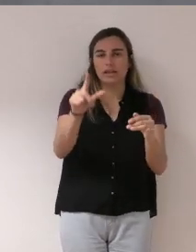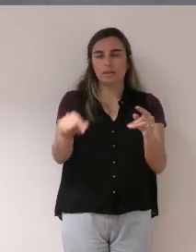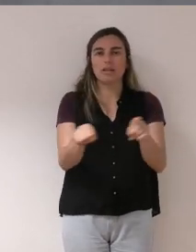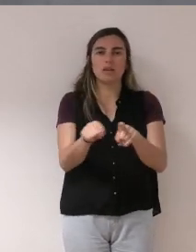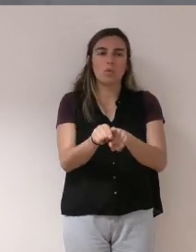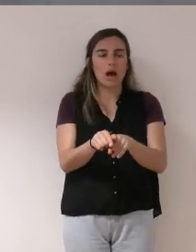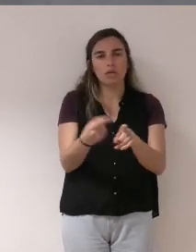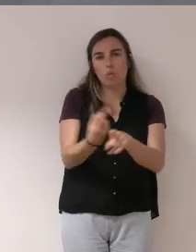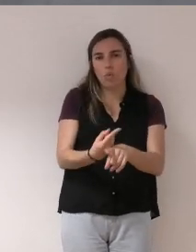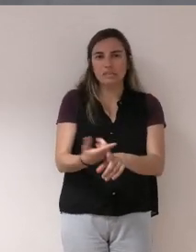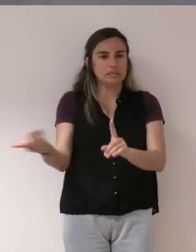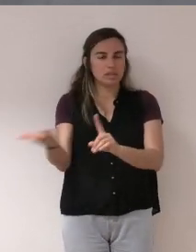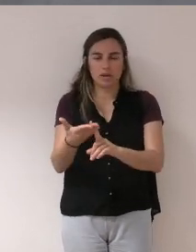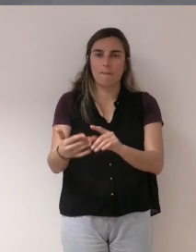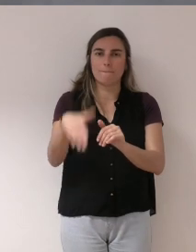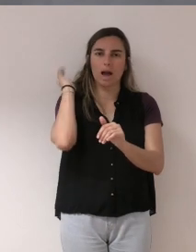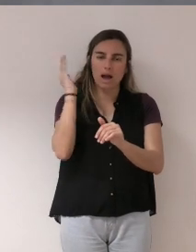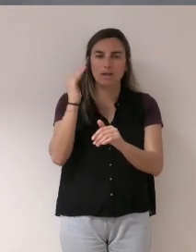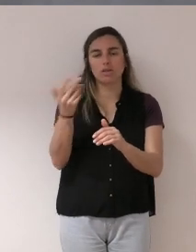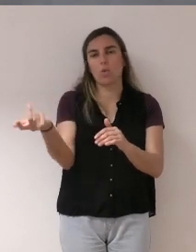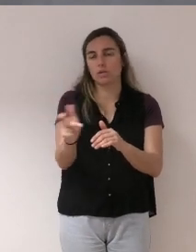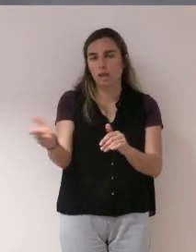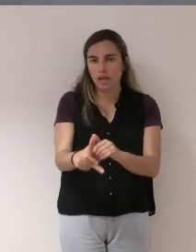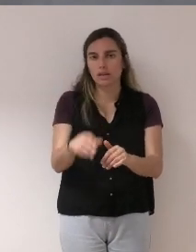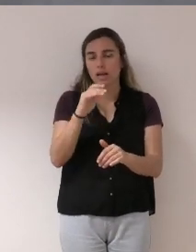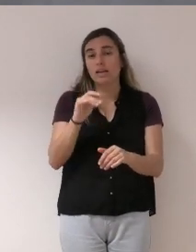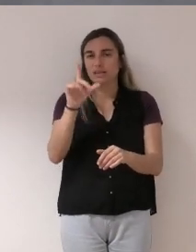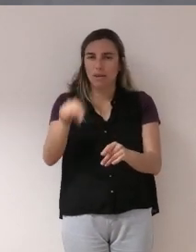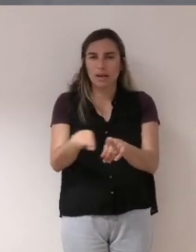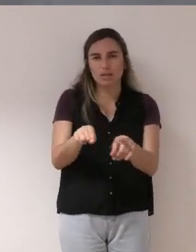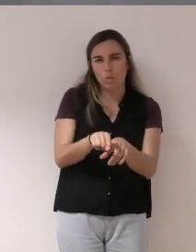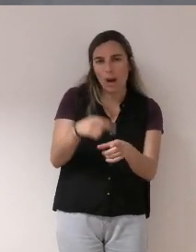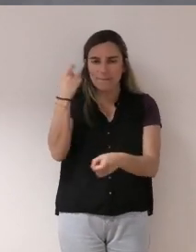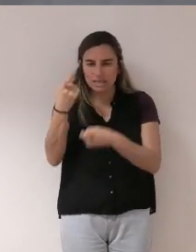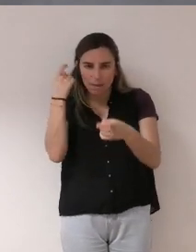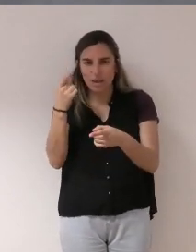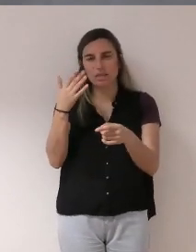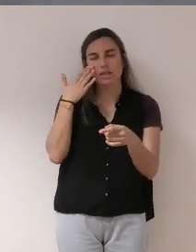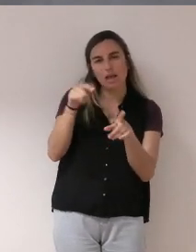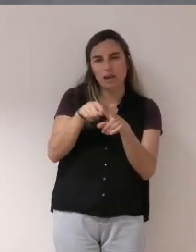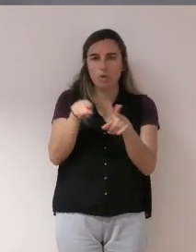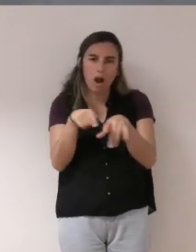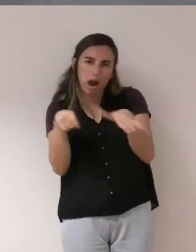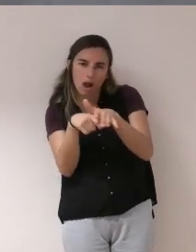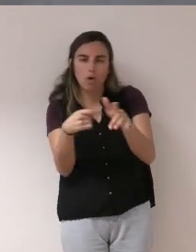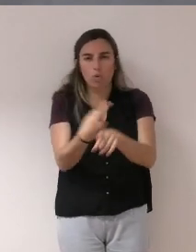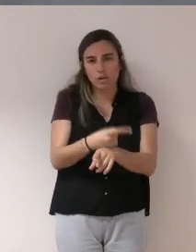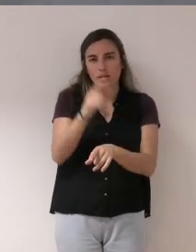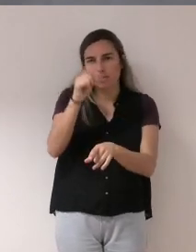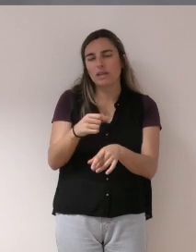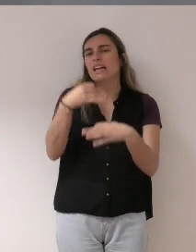de repressão, aumentavam também os instrumentos de manipulação do pensamento, da crença, etc., etc. Mas